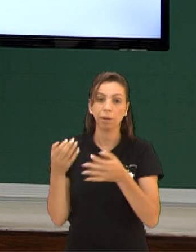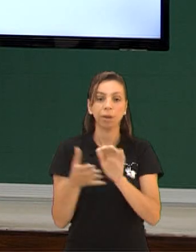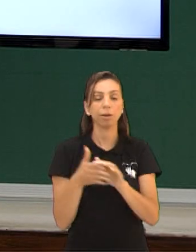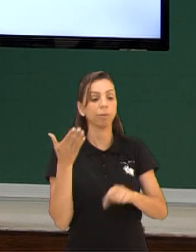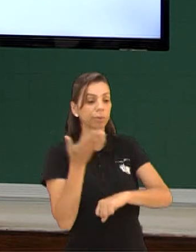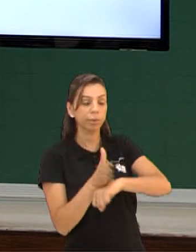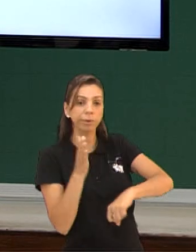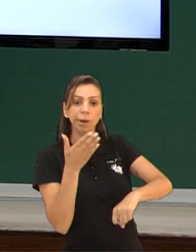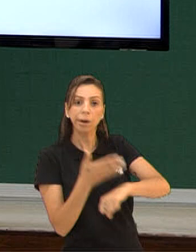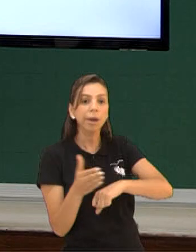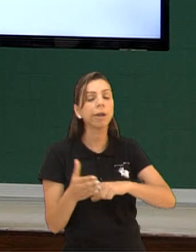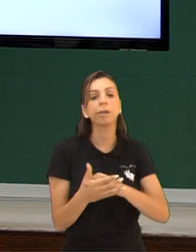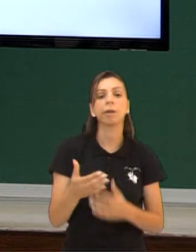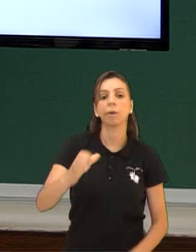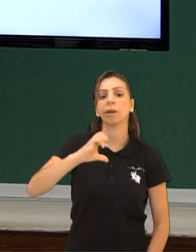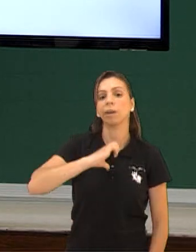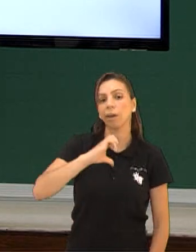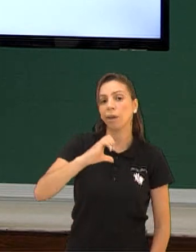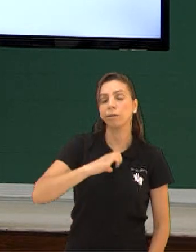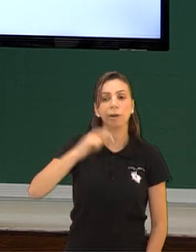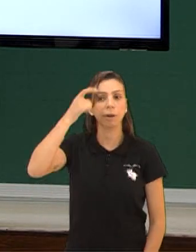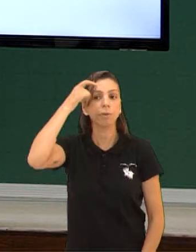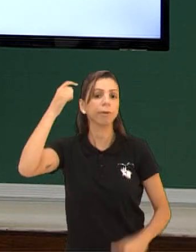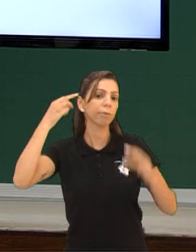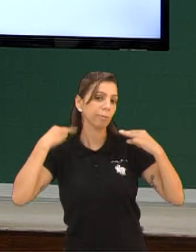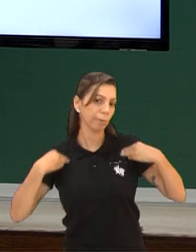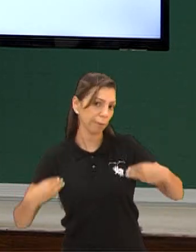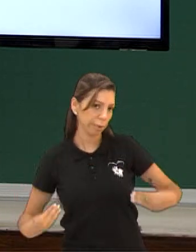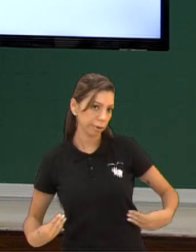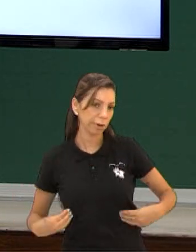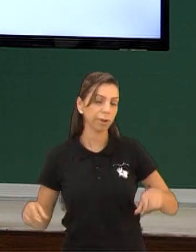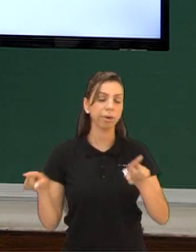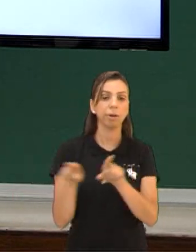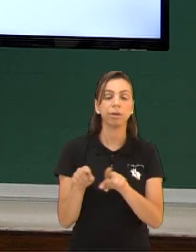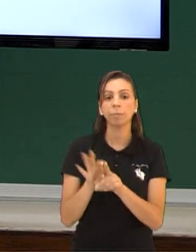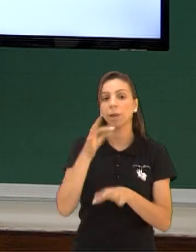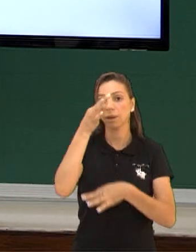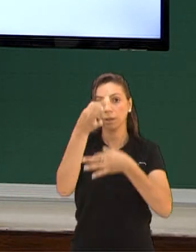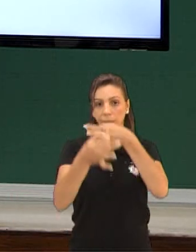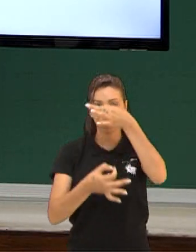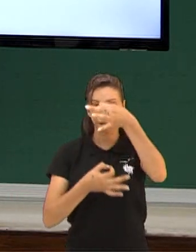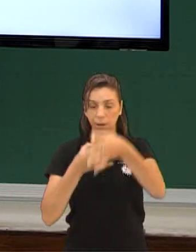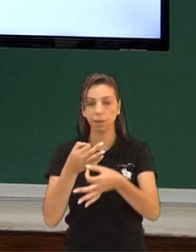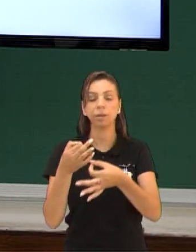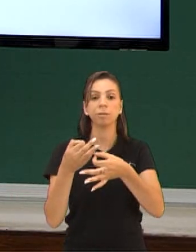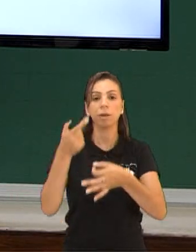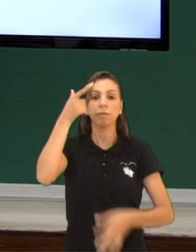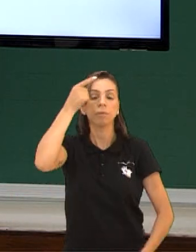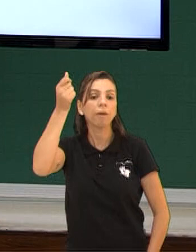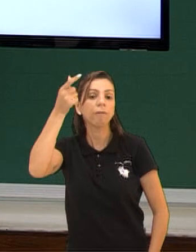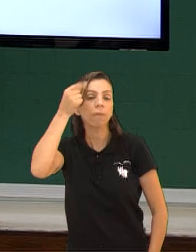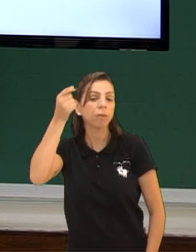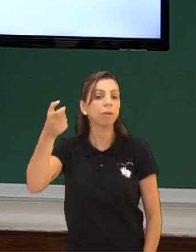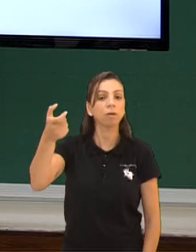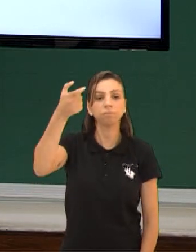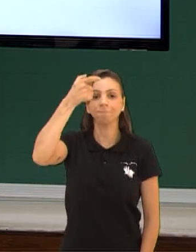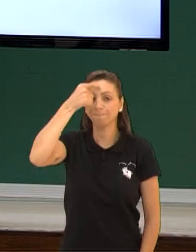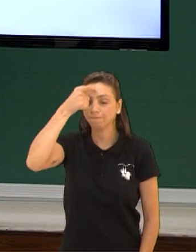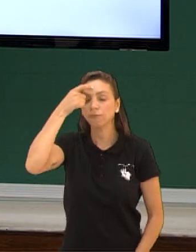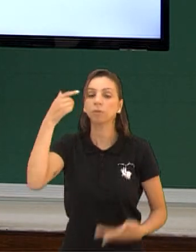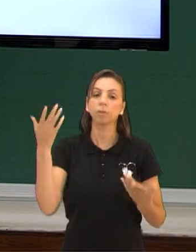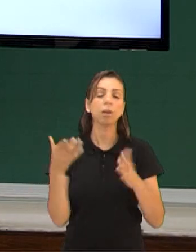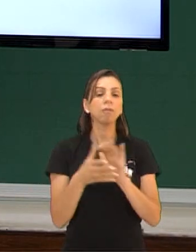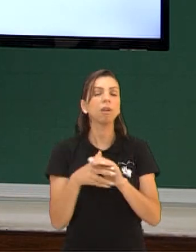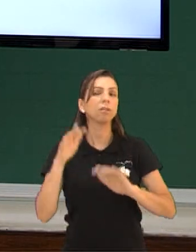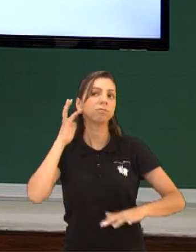questões éticas e morais, e também a Crítica da Faculdade do Juízo, que justamente vai refletir um pouco mais profundamente